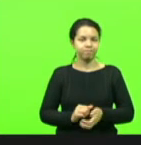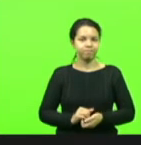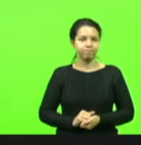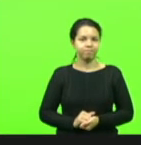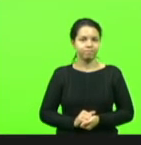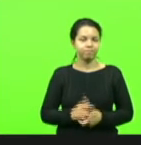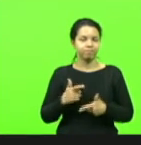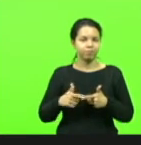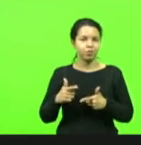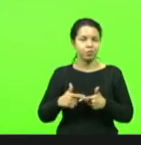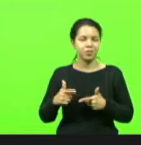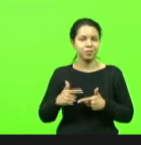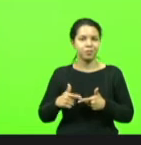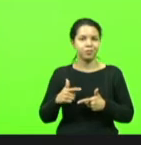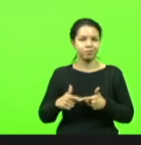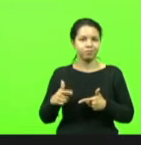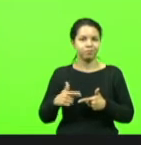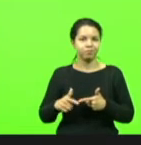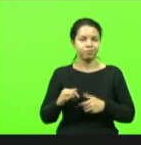G1